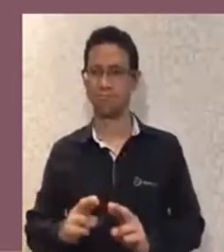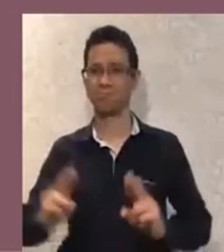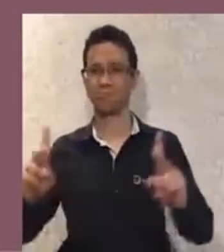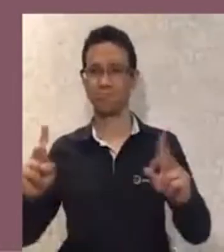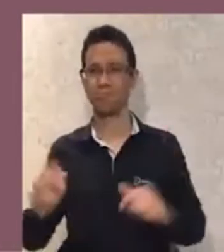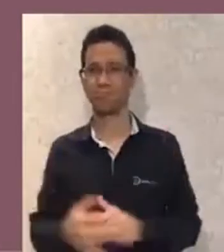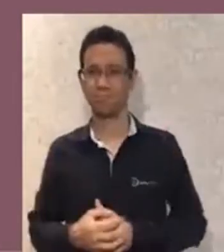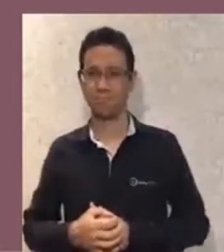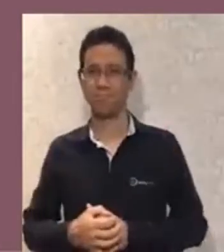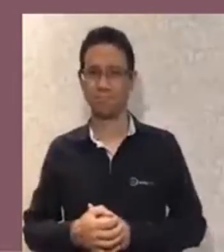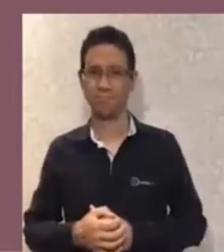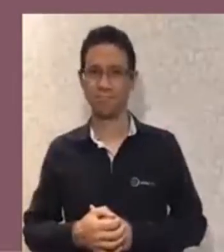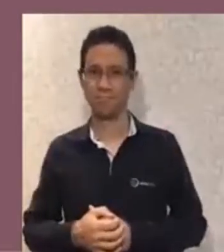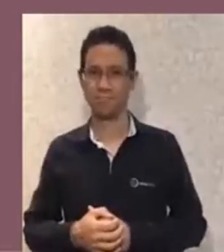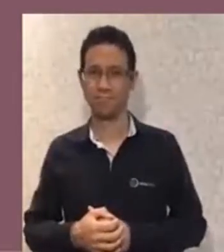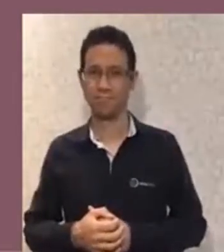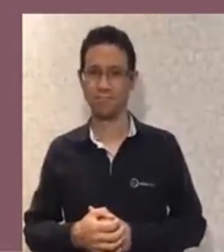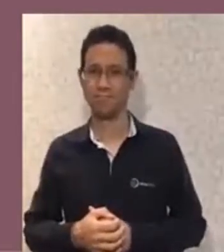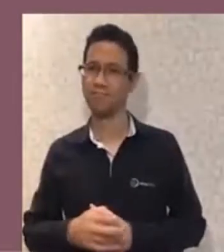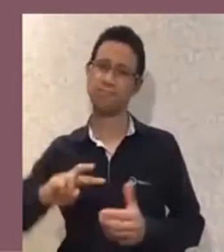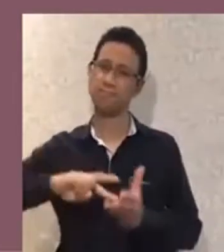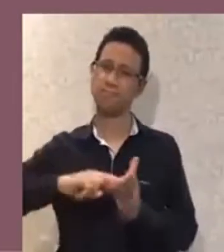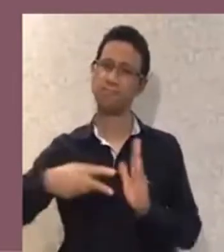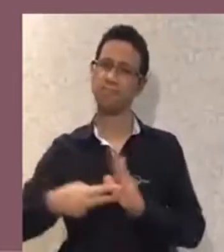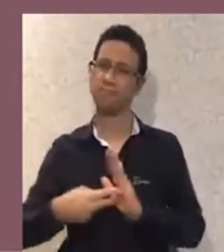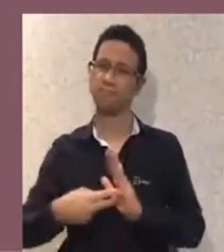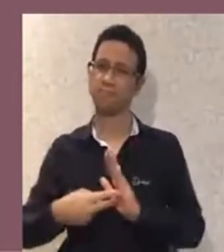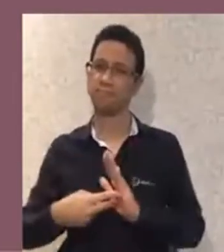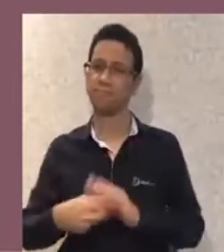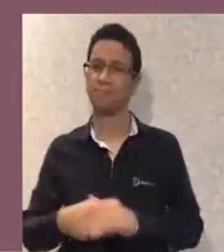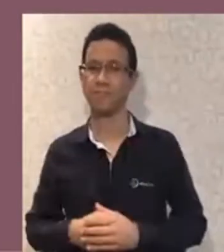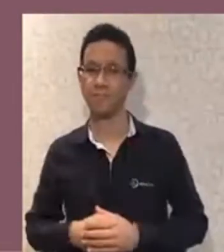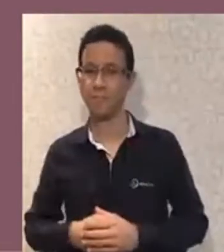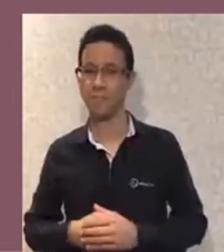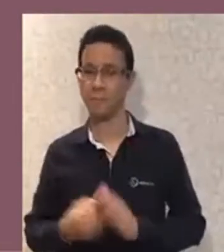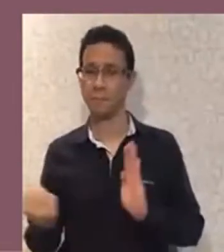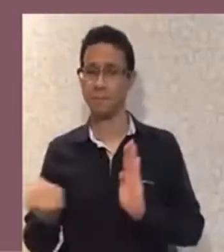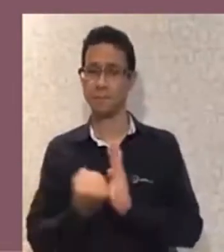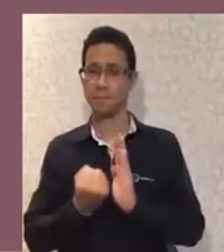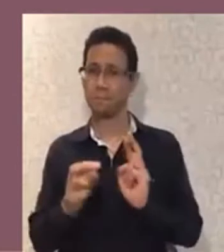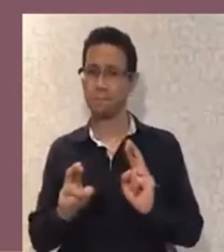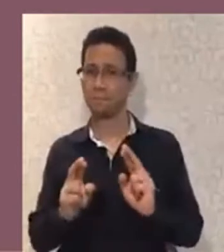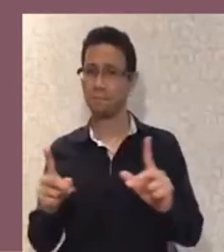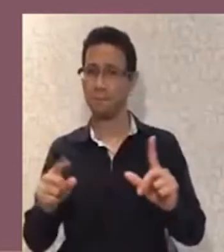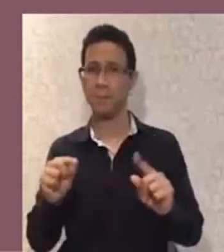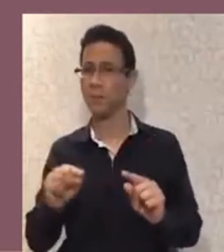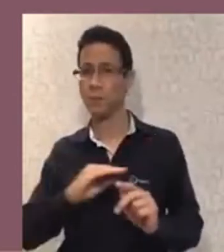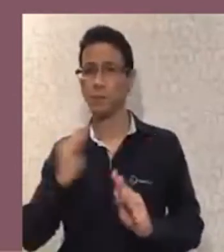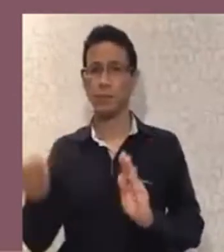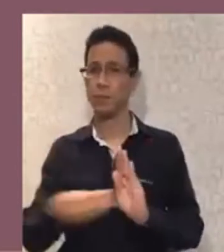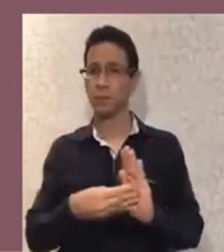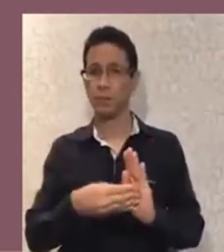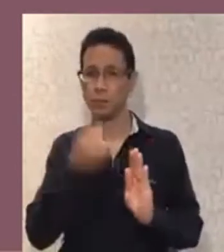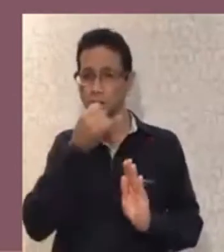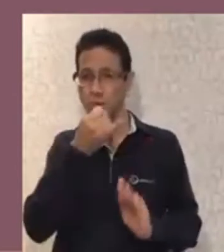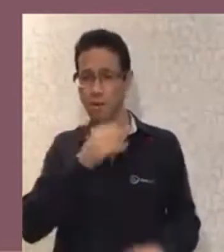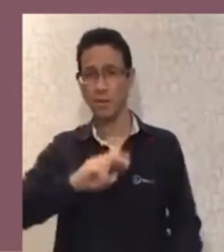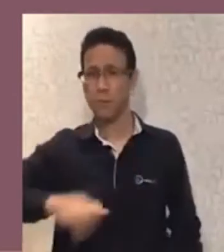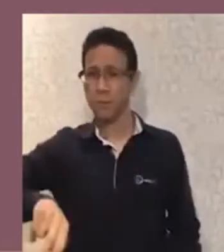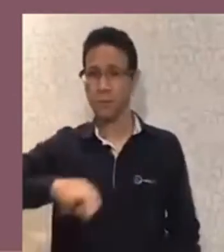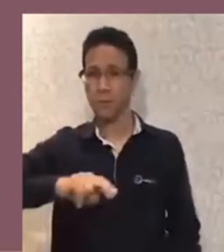de desigualdade. O que eu quero dizer com isso, né? Marcadores de diferença são todos aqueles que não estão